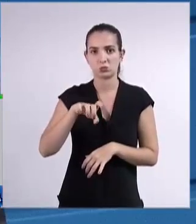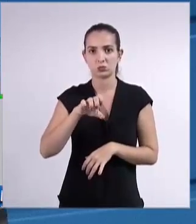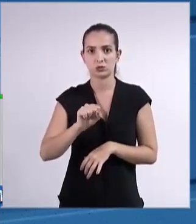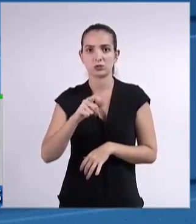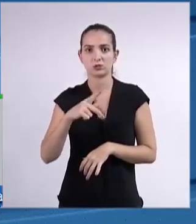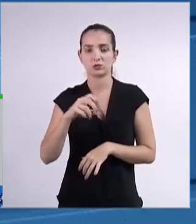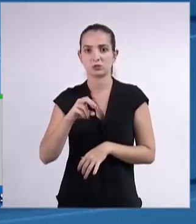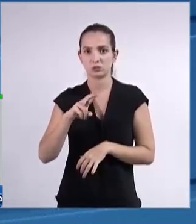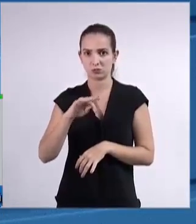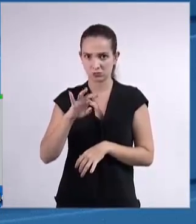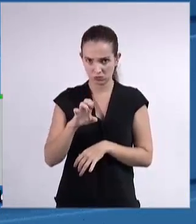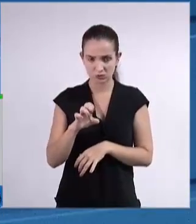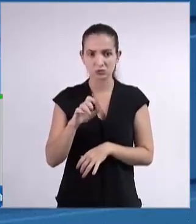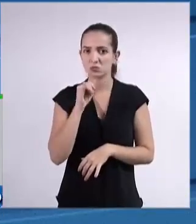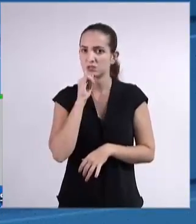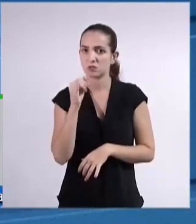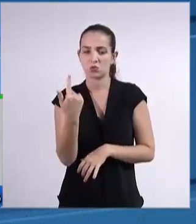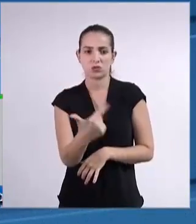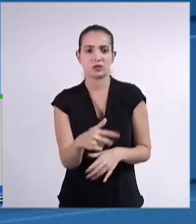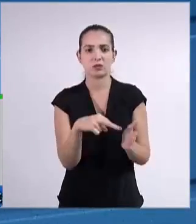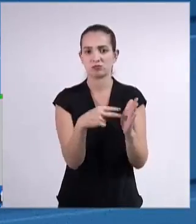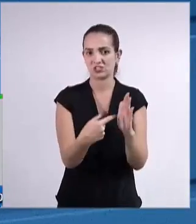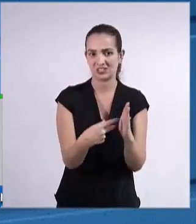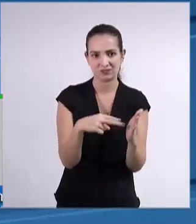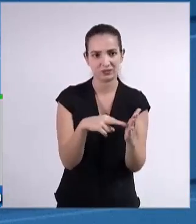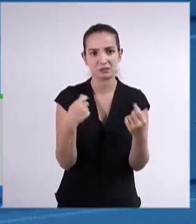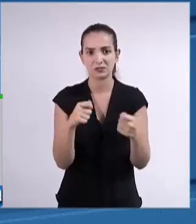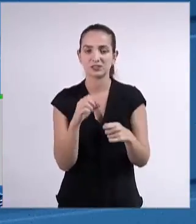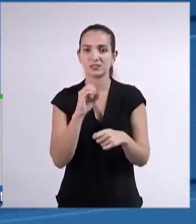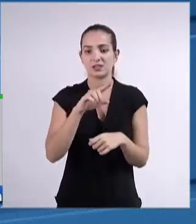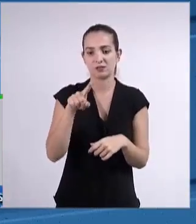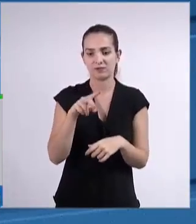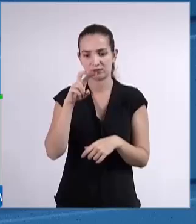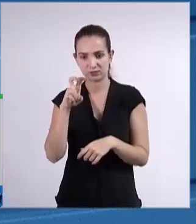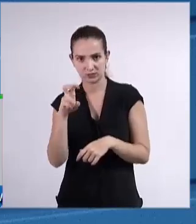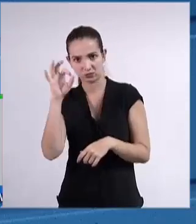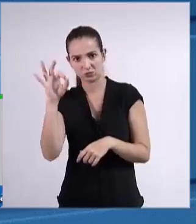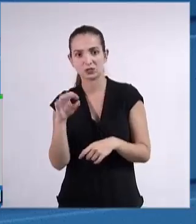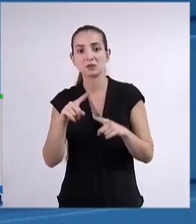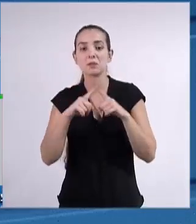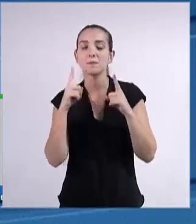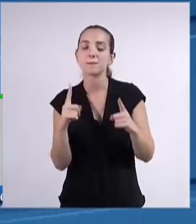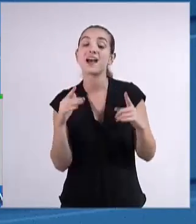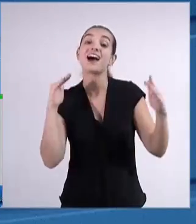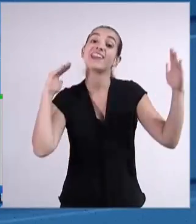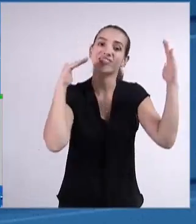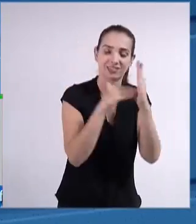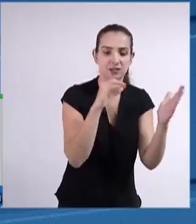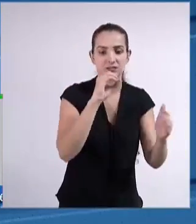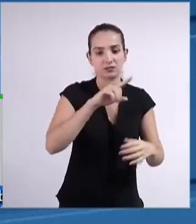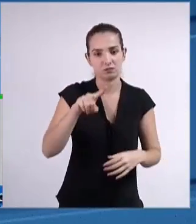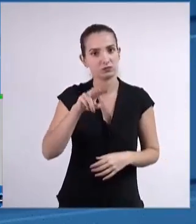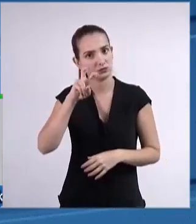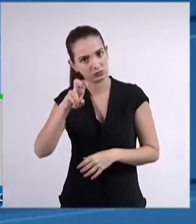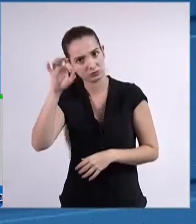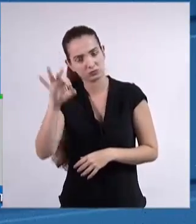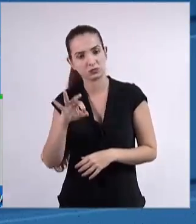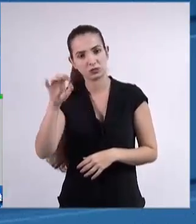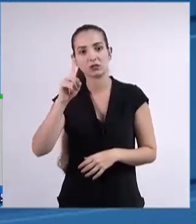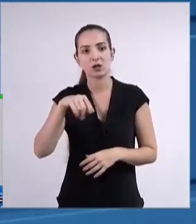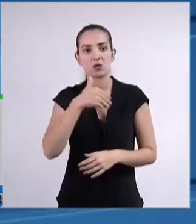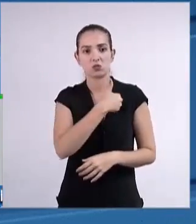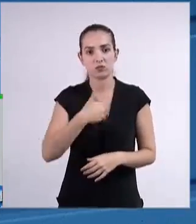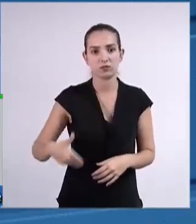do Estado, não significa que tem que ser 0,5%, é até 0,5%, e o Estado que controla o limite disso,